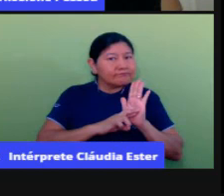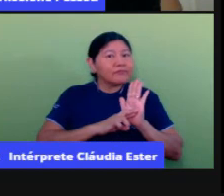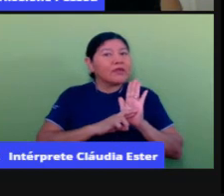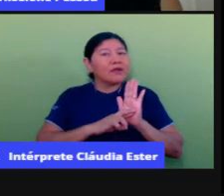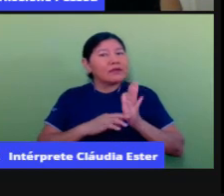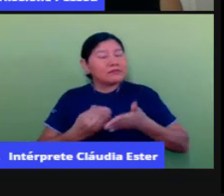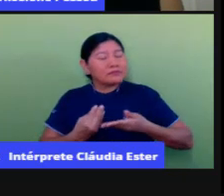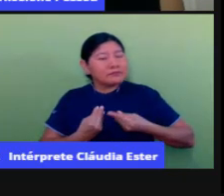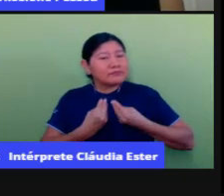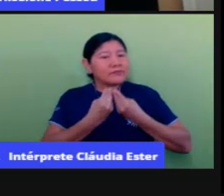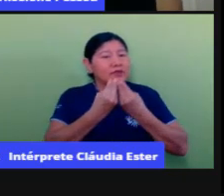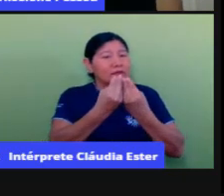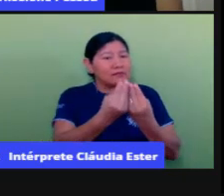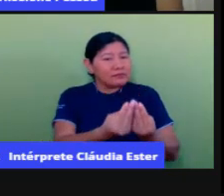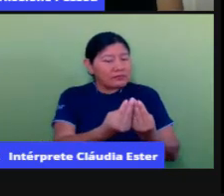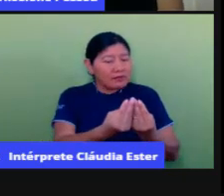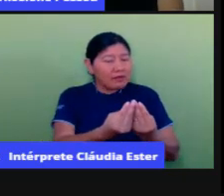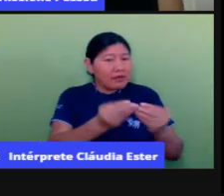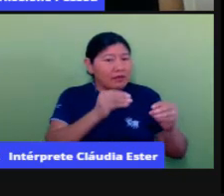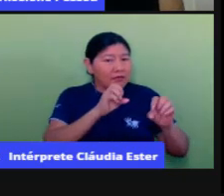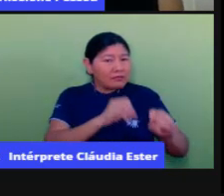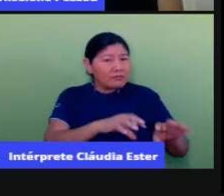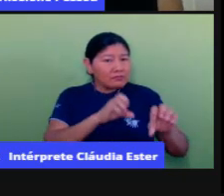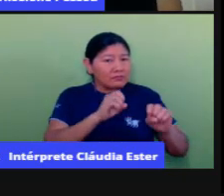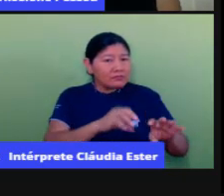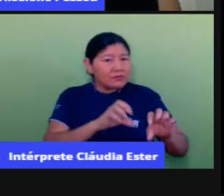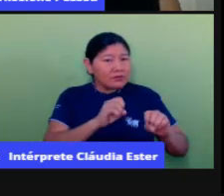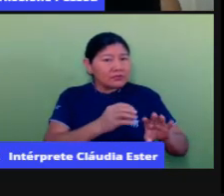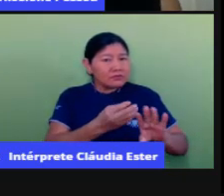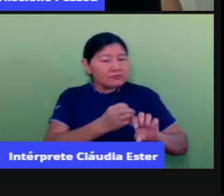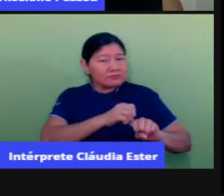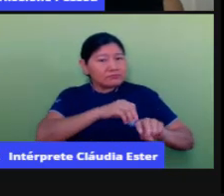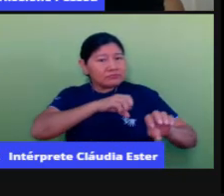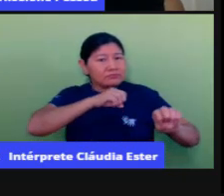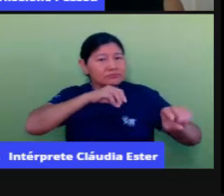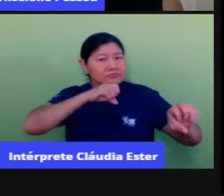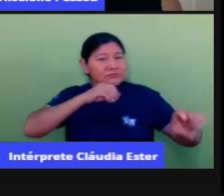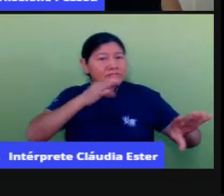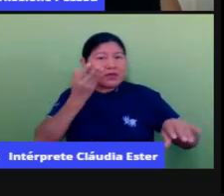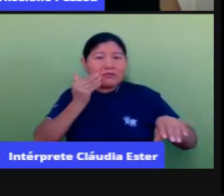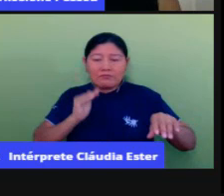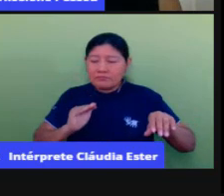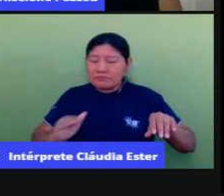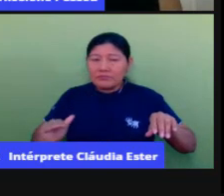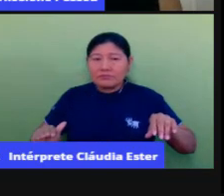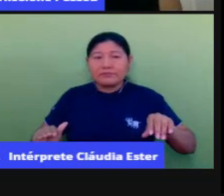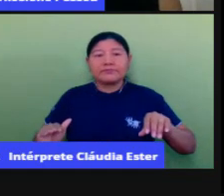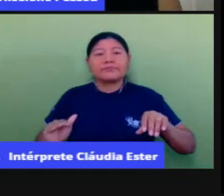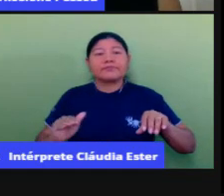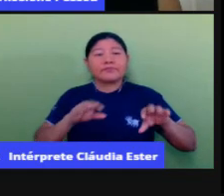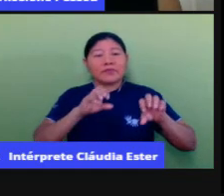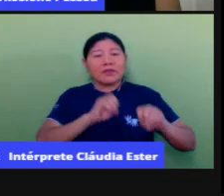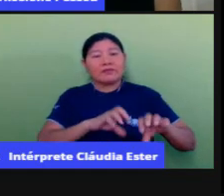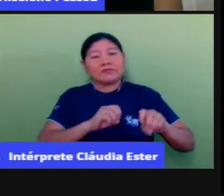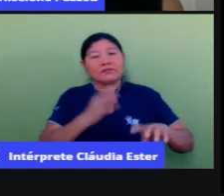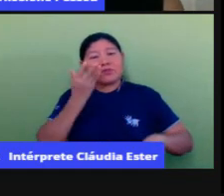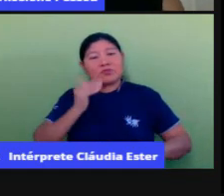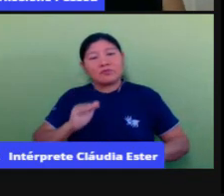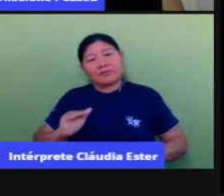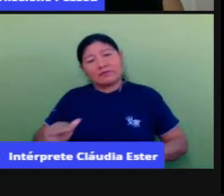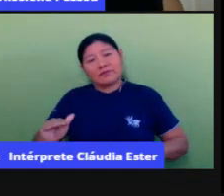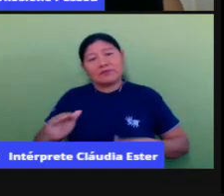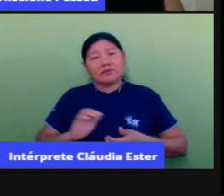a oferta da educação à distância para a educação infantil, isso está ancorado na própria LDB.